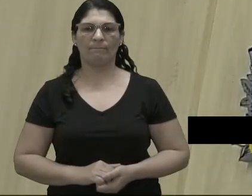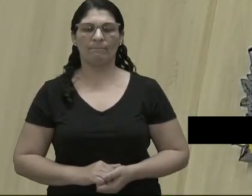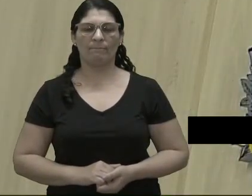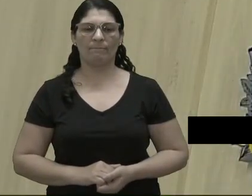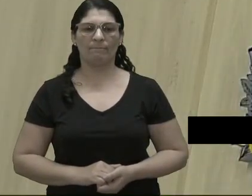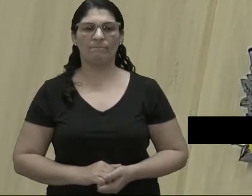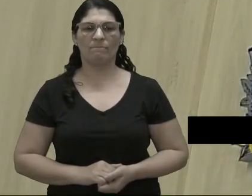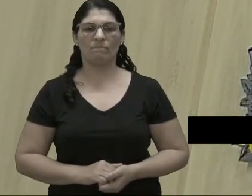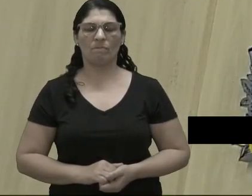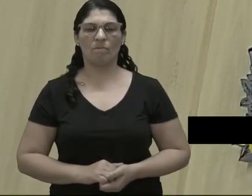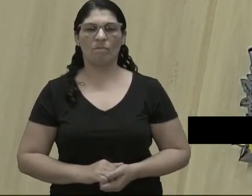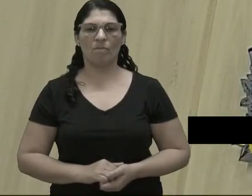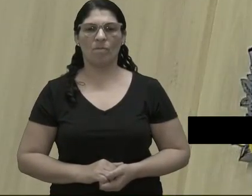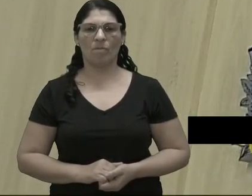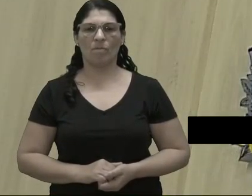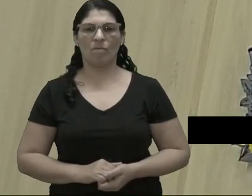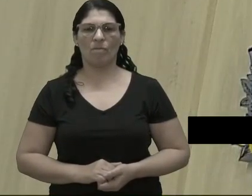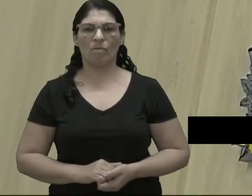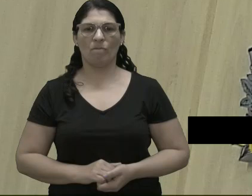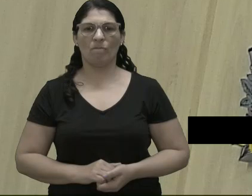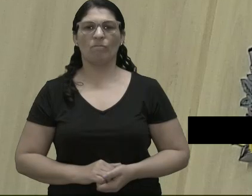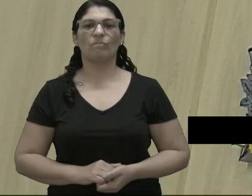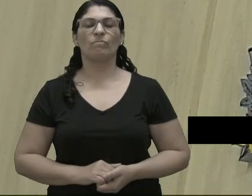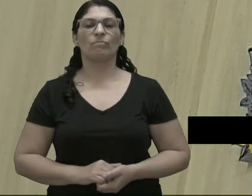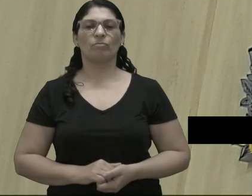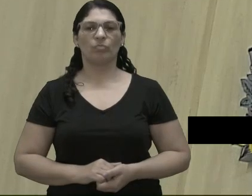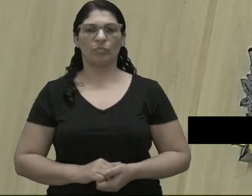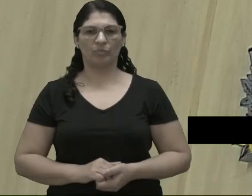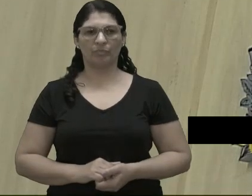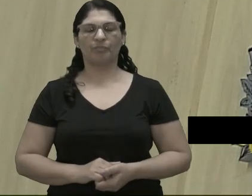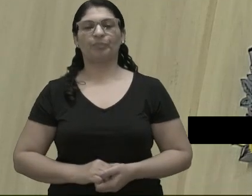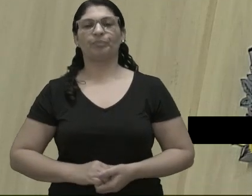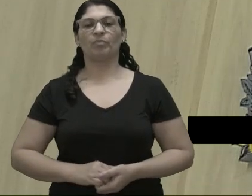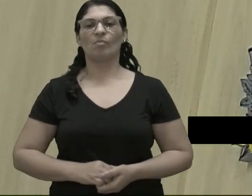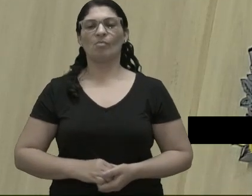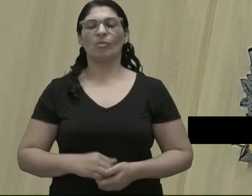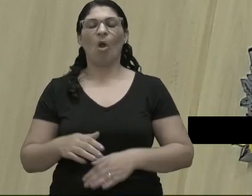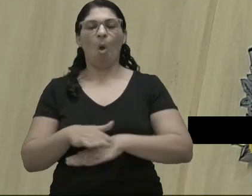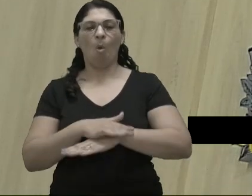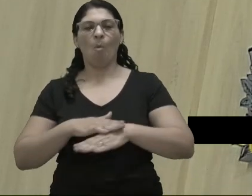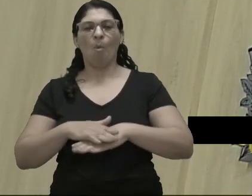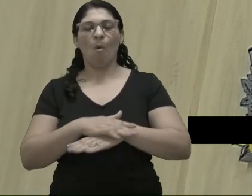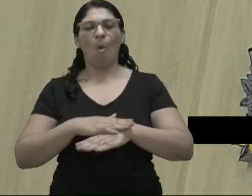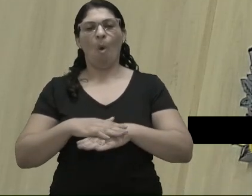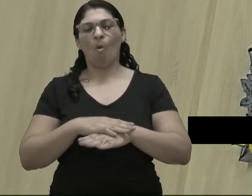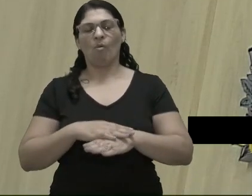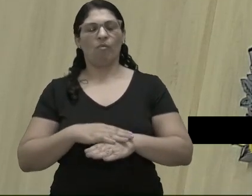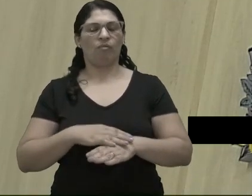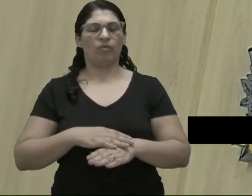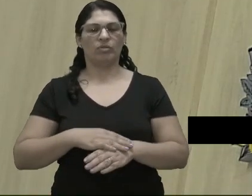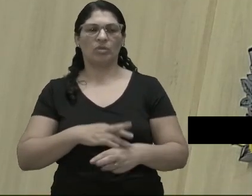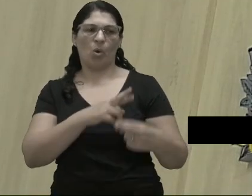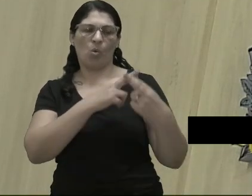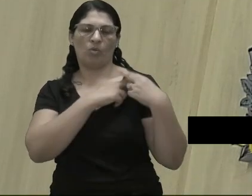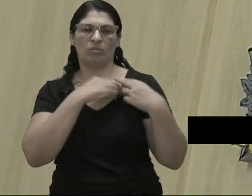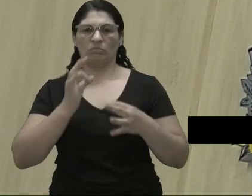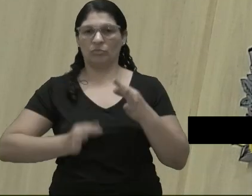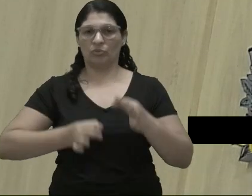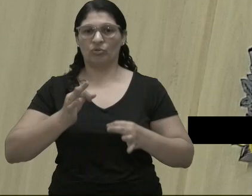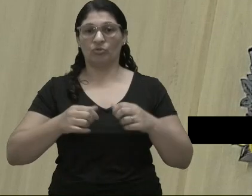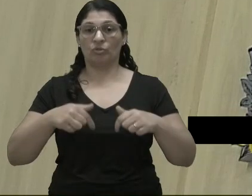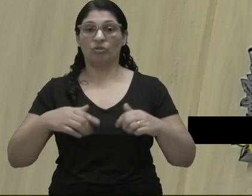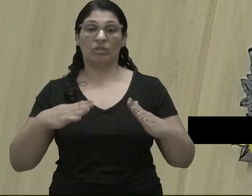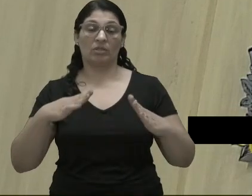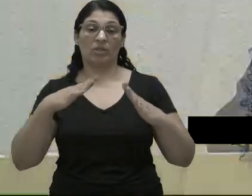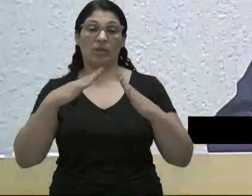Bom, de acordo com a consulta do jurídico dessa casa, e nós estamos respaldados tanto